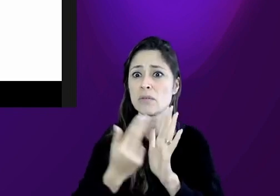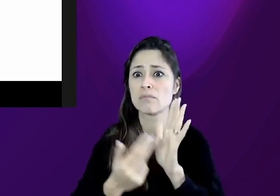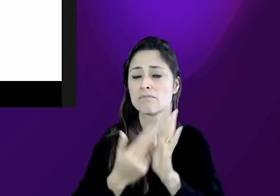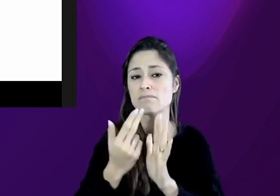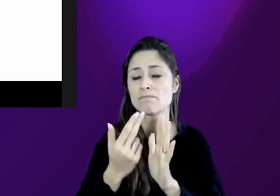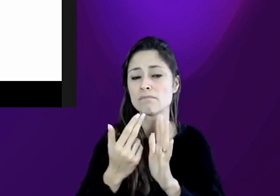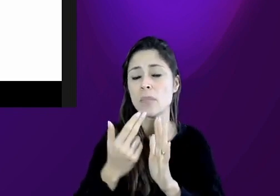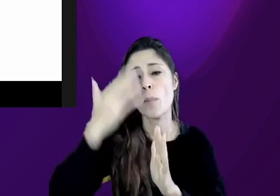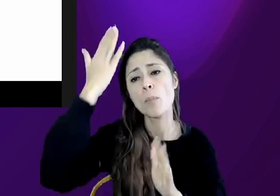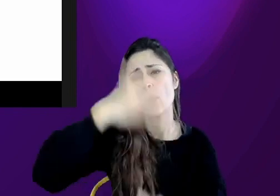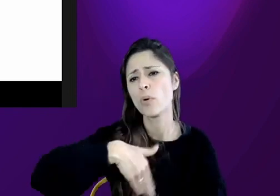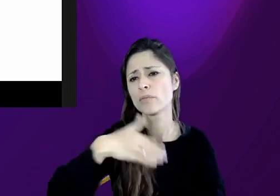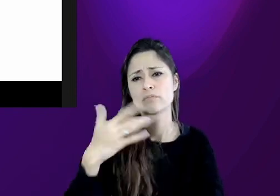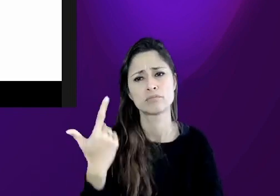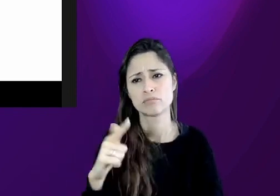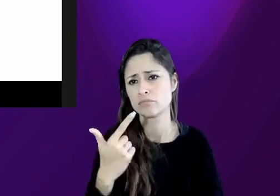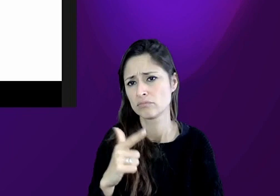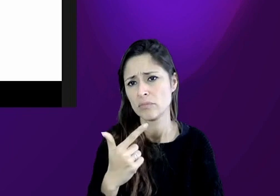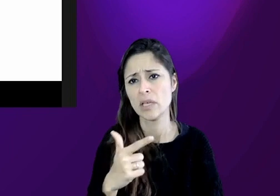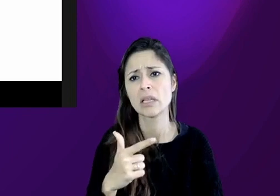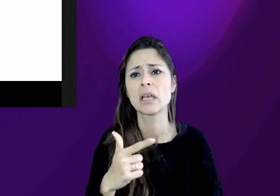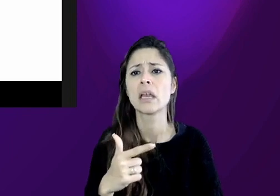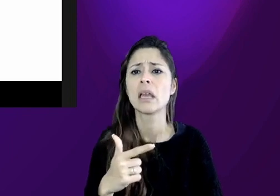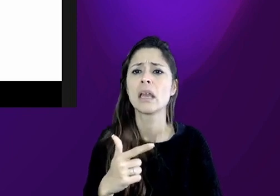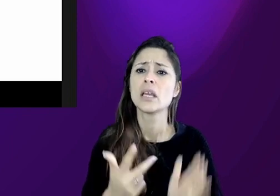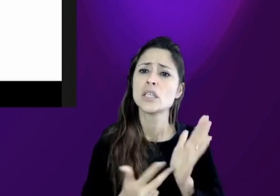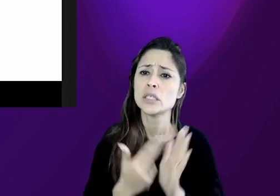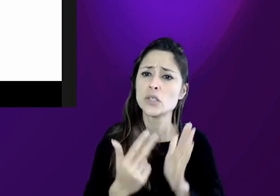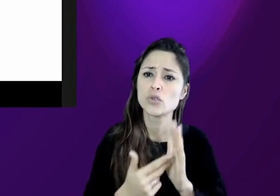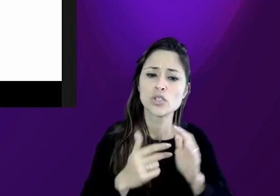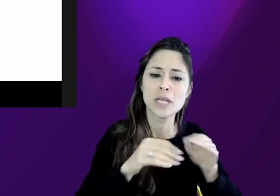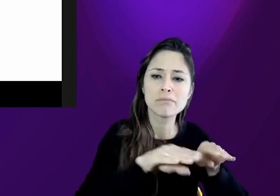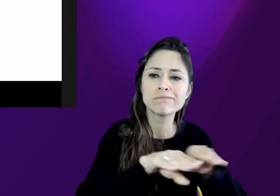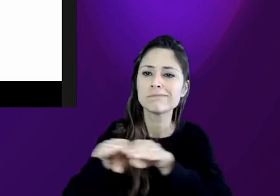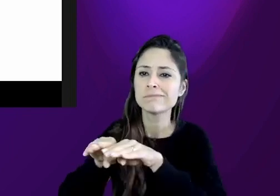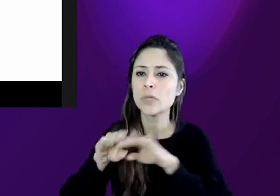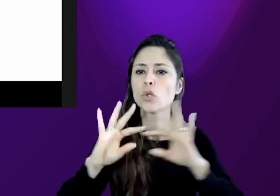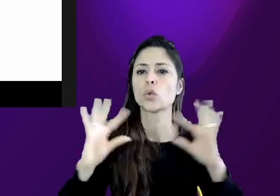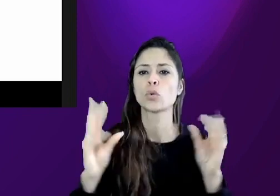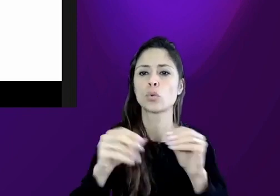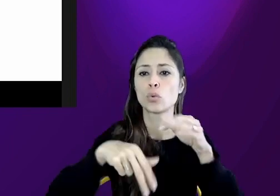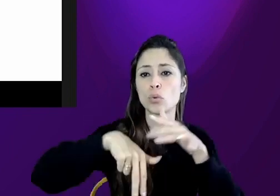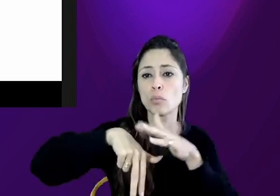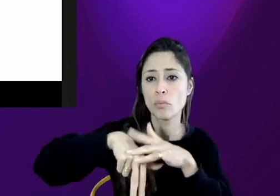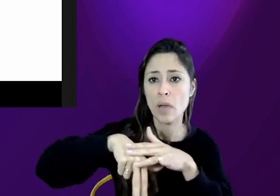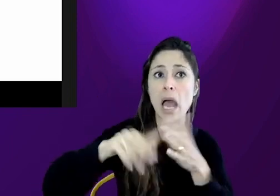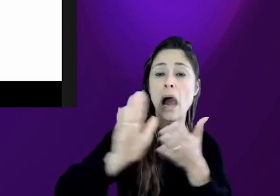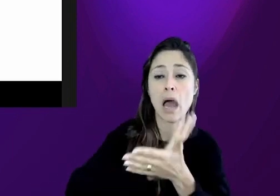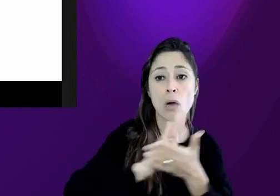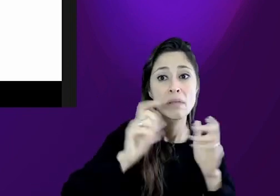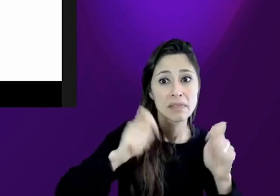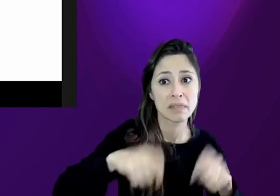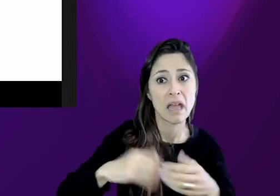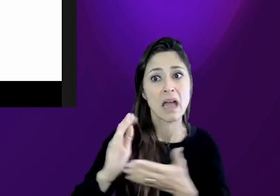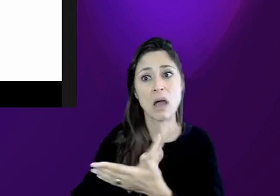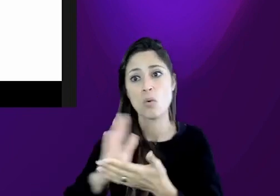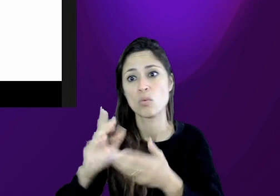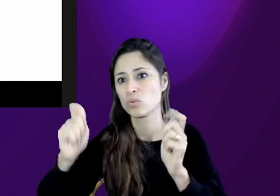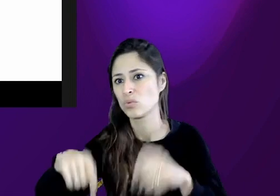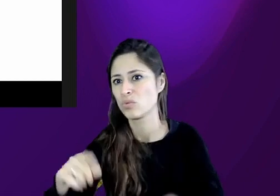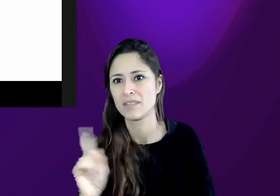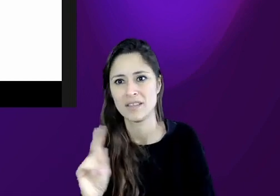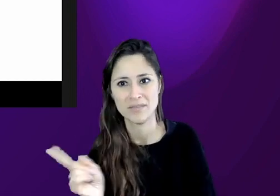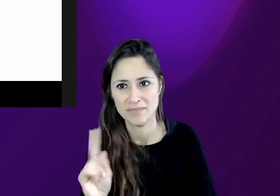como um procedimento padrão para todos os pacientes, devendo ser somente realizada nos